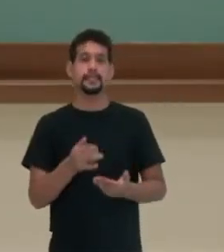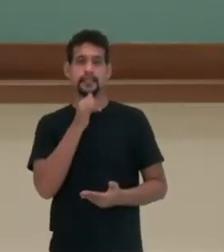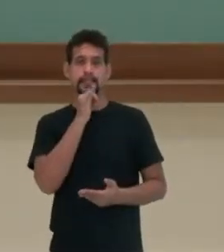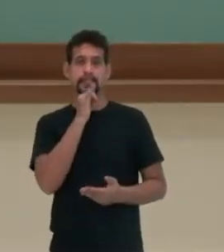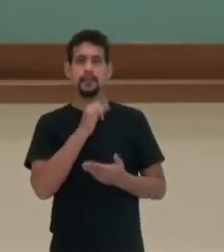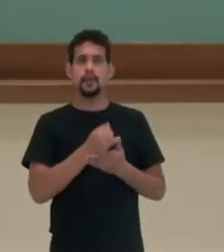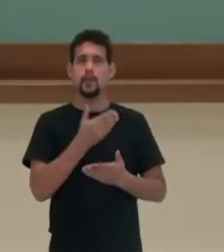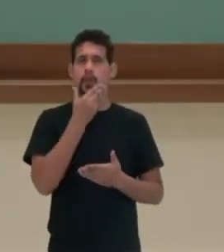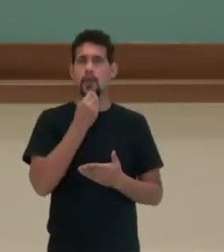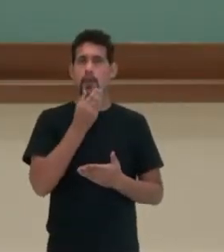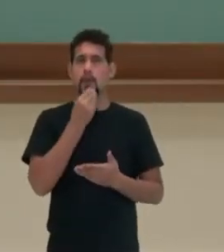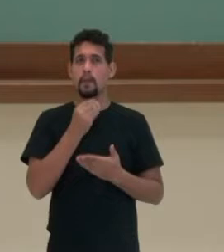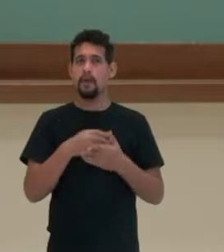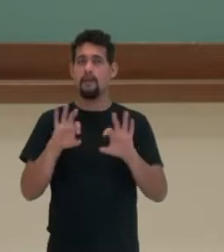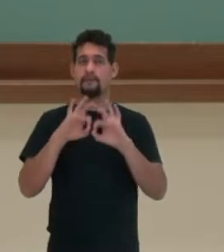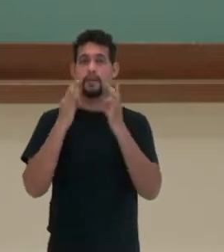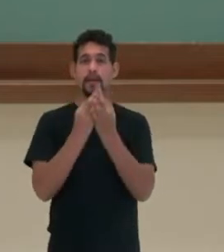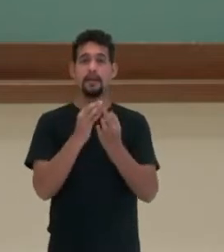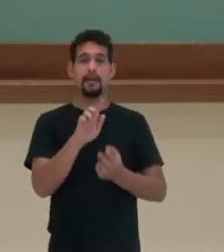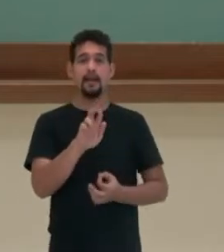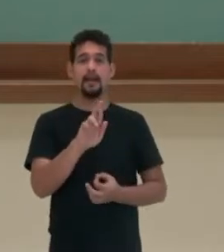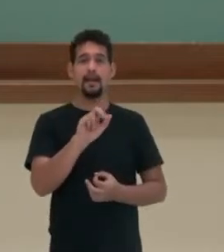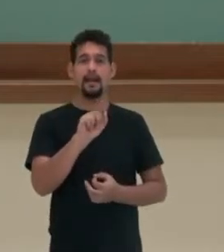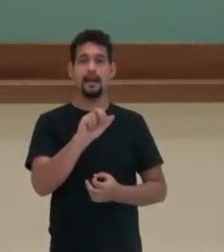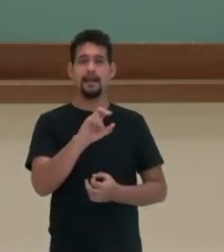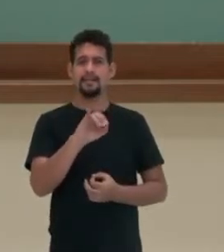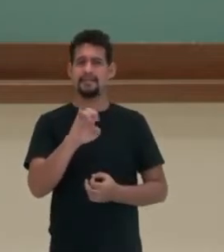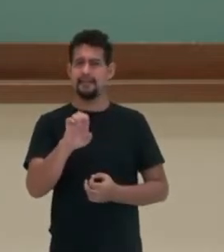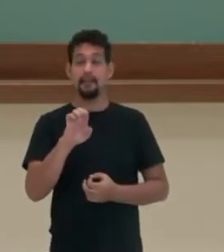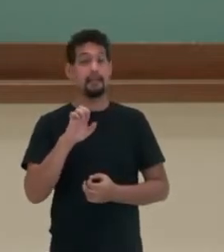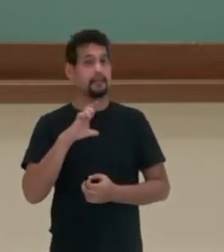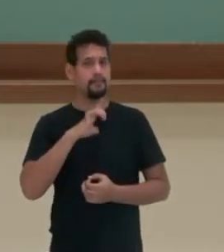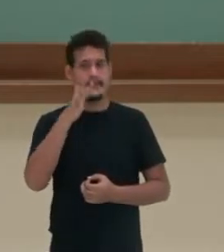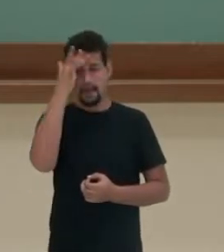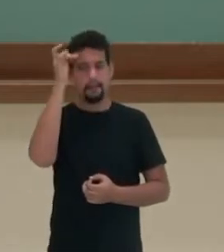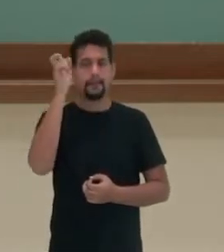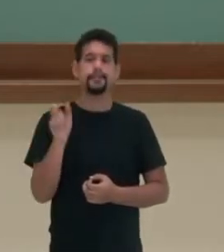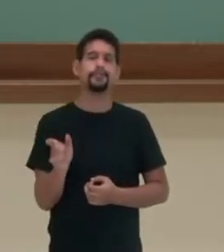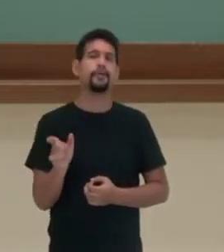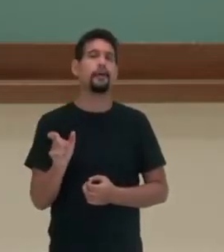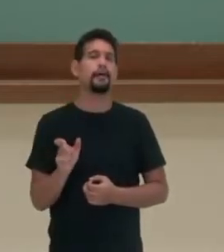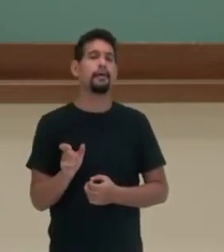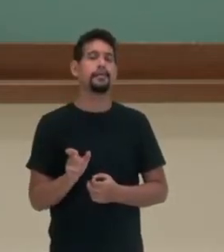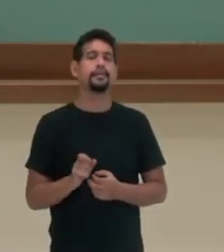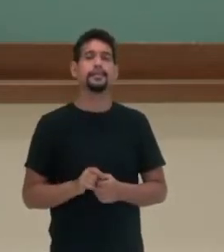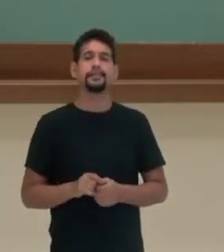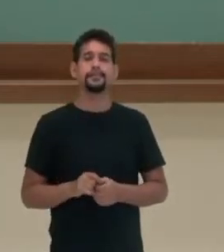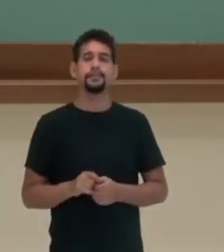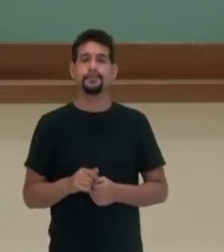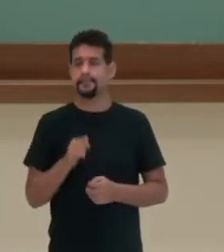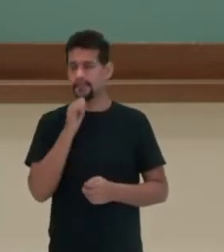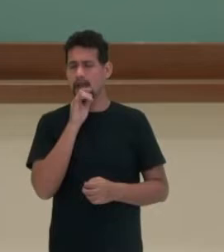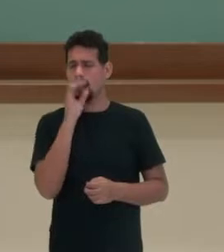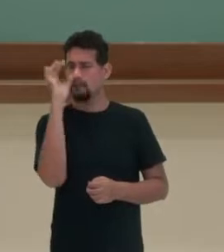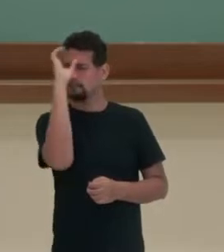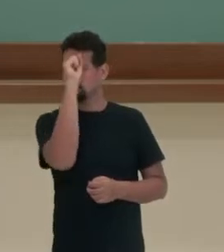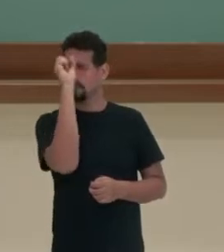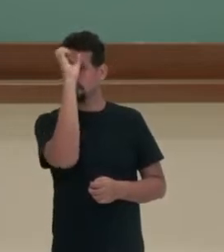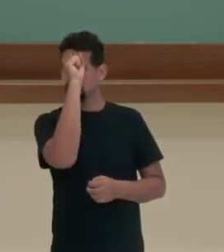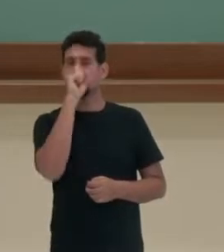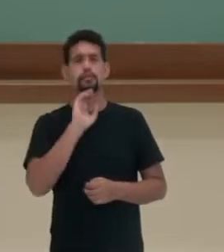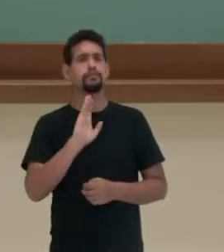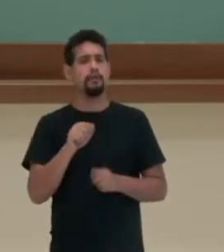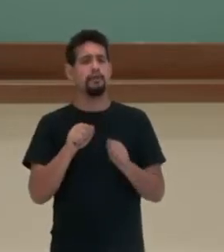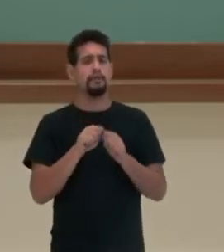Gracie, né, a família Gracie, teve um deles em que ele aprendeu o